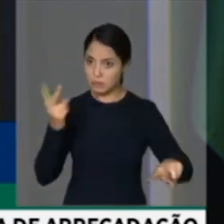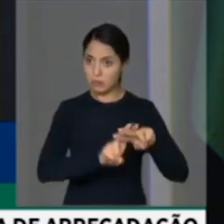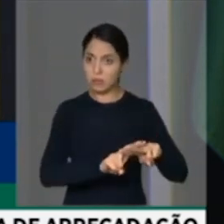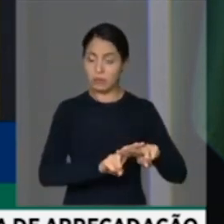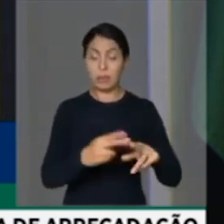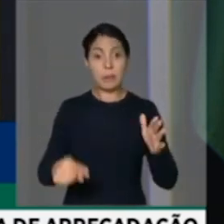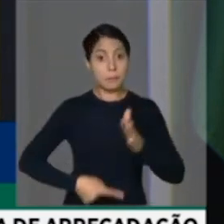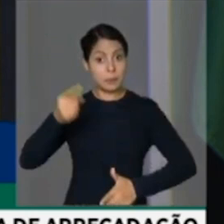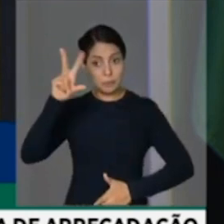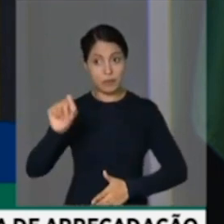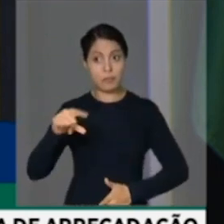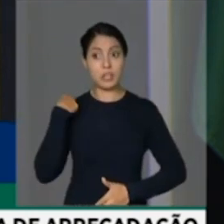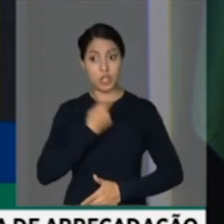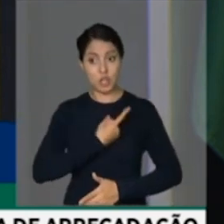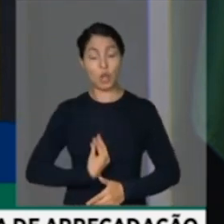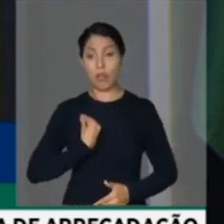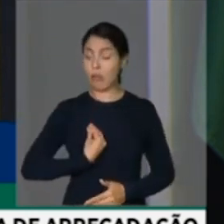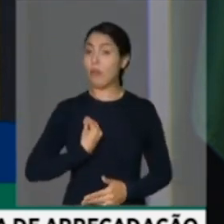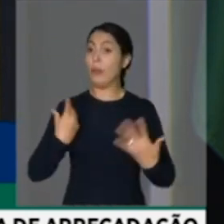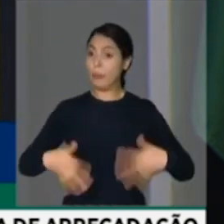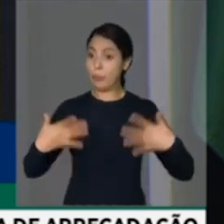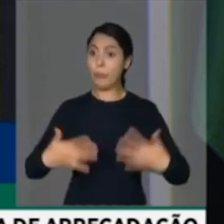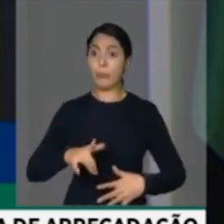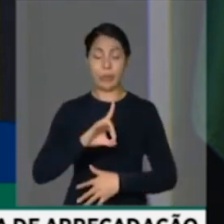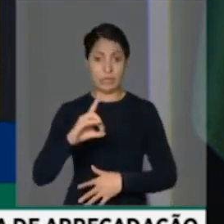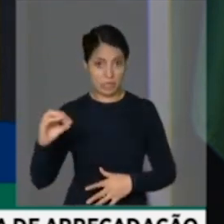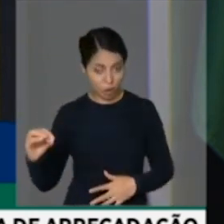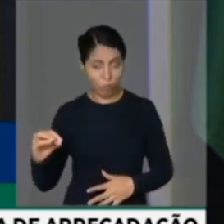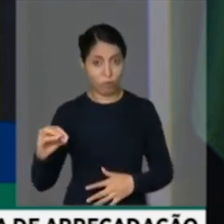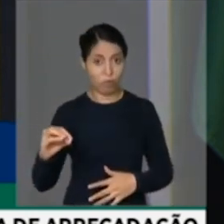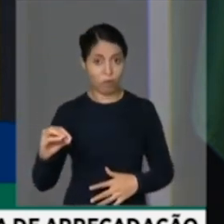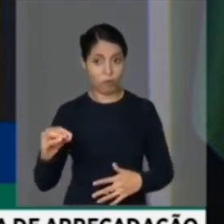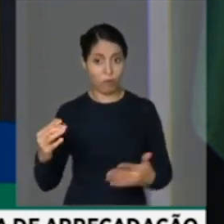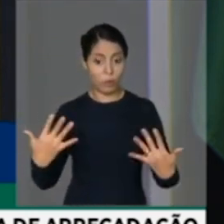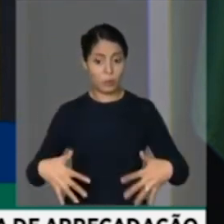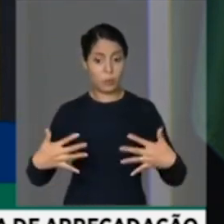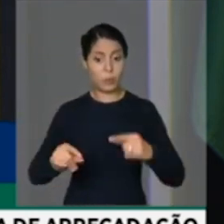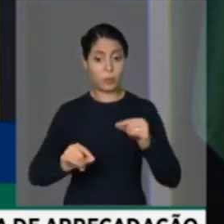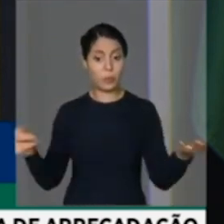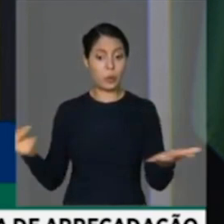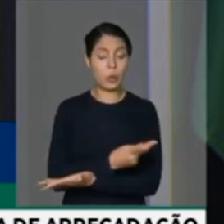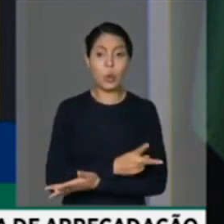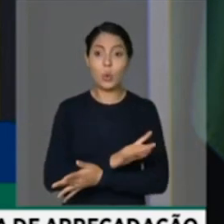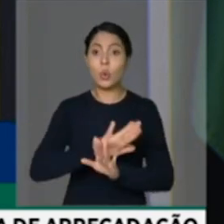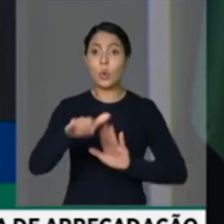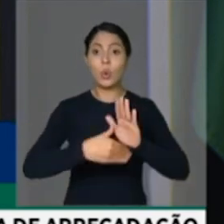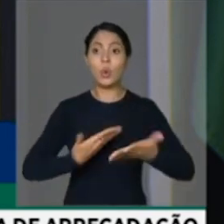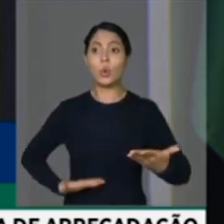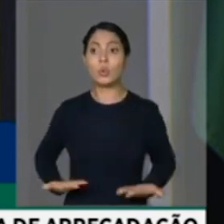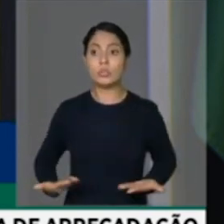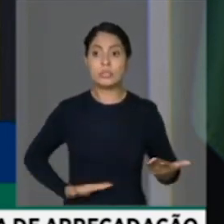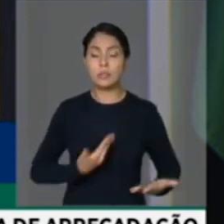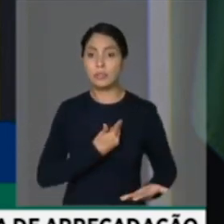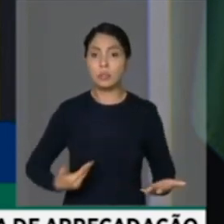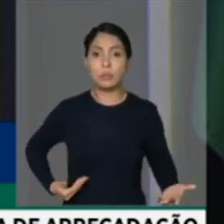vive essa situação com o perigo de virar o ano sem LDO, e isso significa paralisação de todos os serviços públicos, de